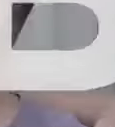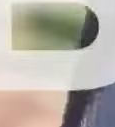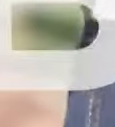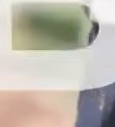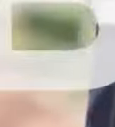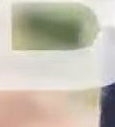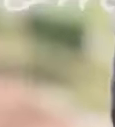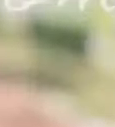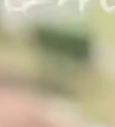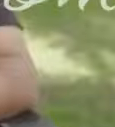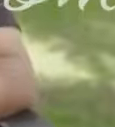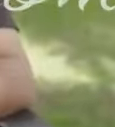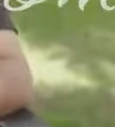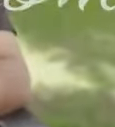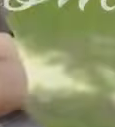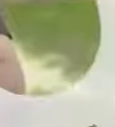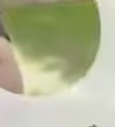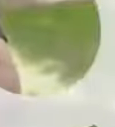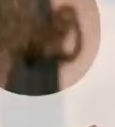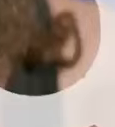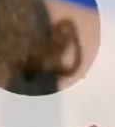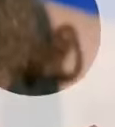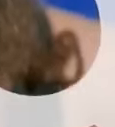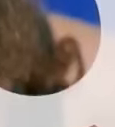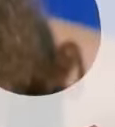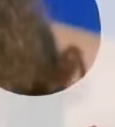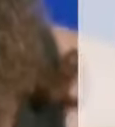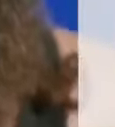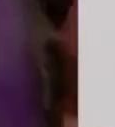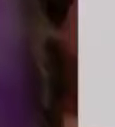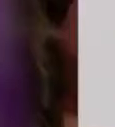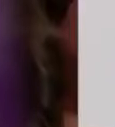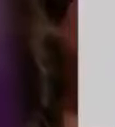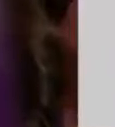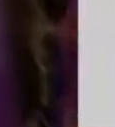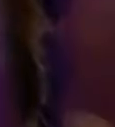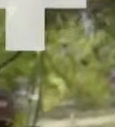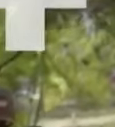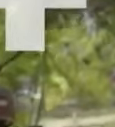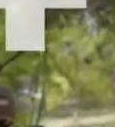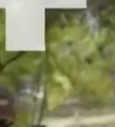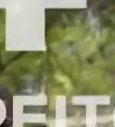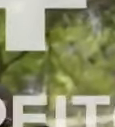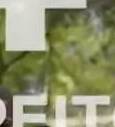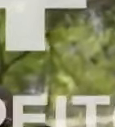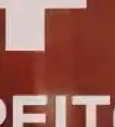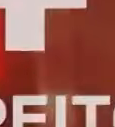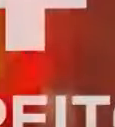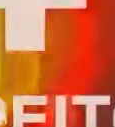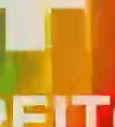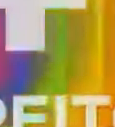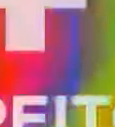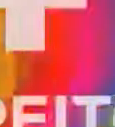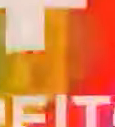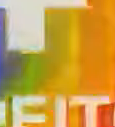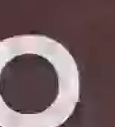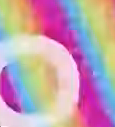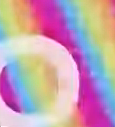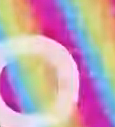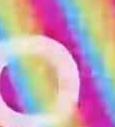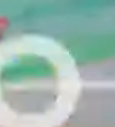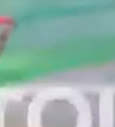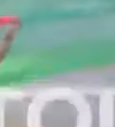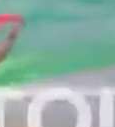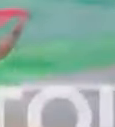com G e com B. Amor com T, amor com Q, amor com I, com mais respeito.